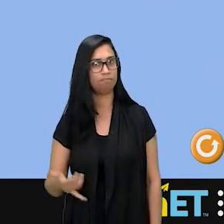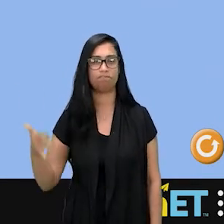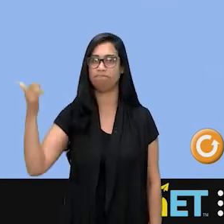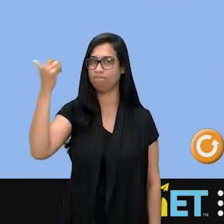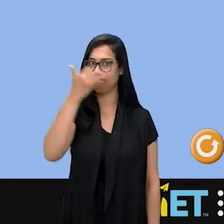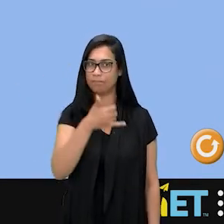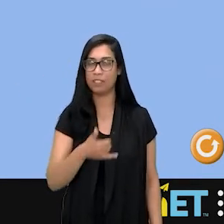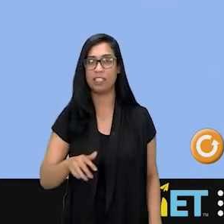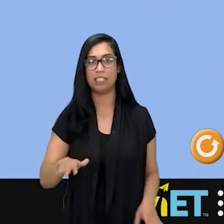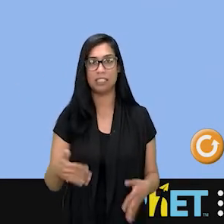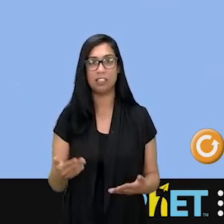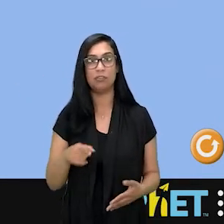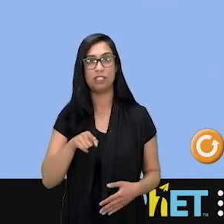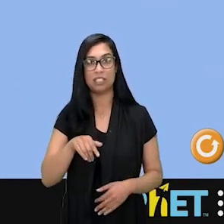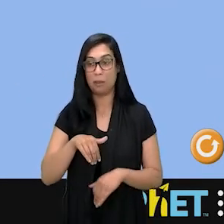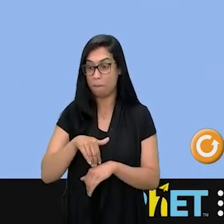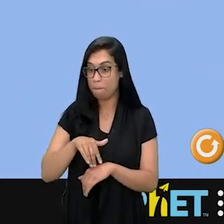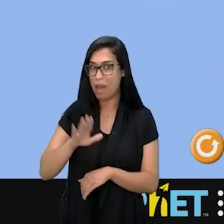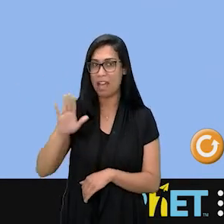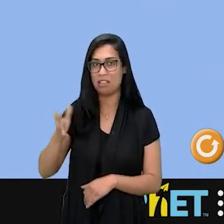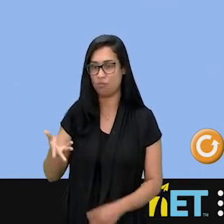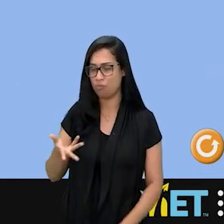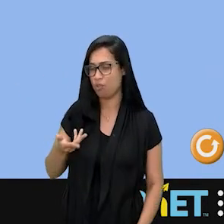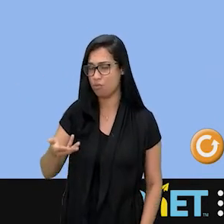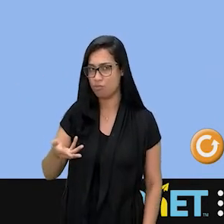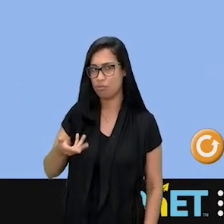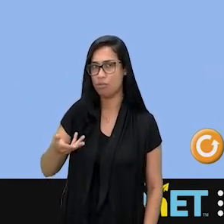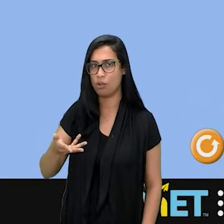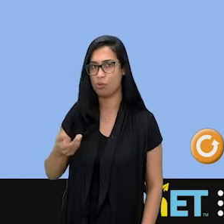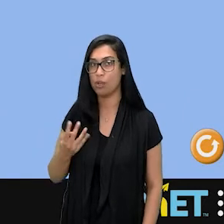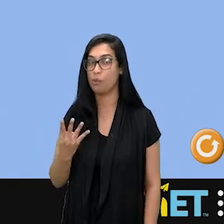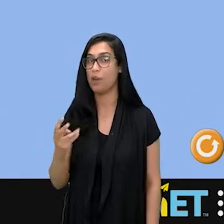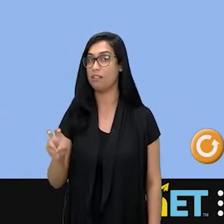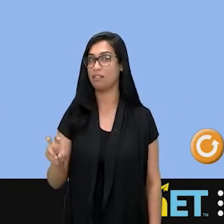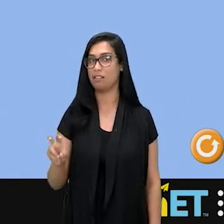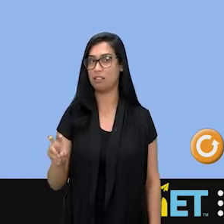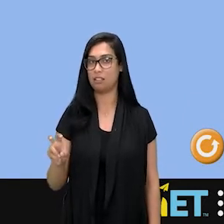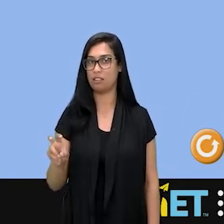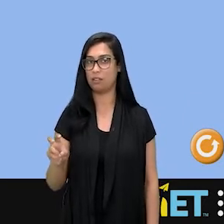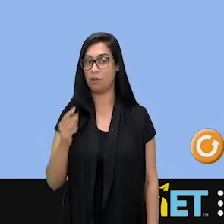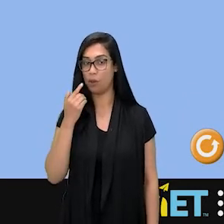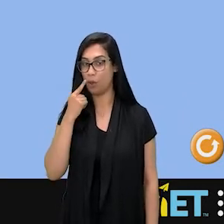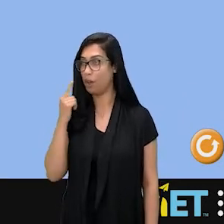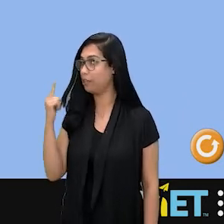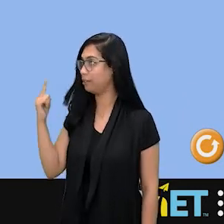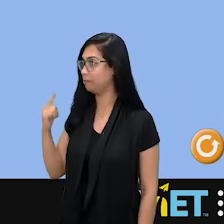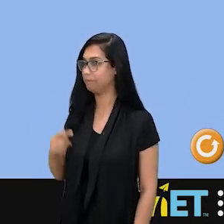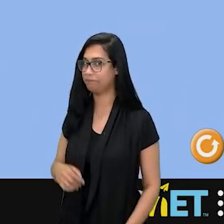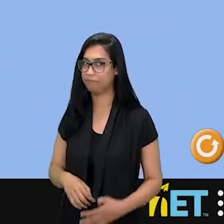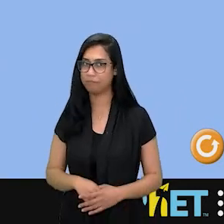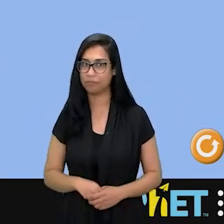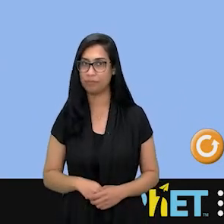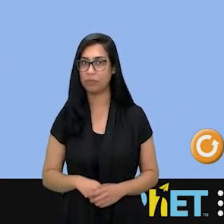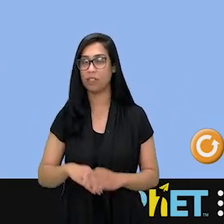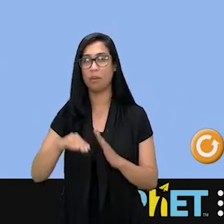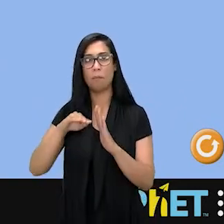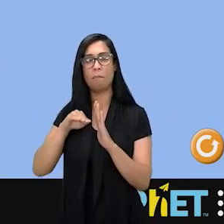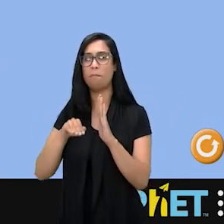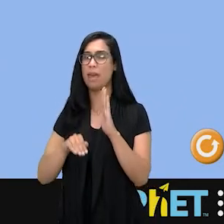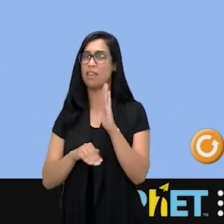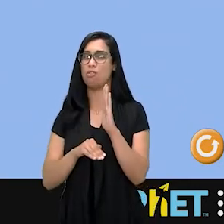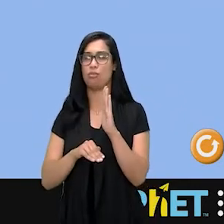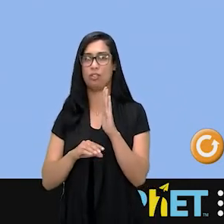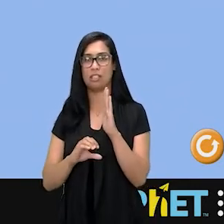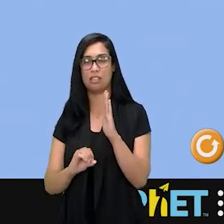ó, o resistor para 45, olha a corrente, caiu para 0,36.